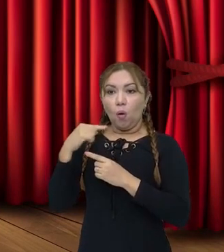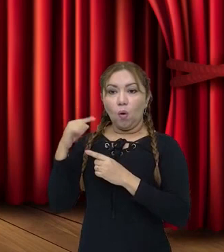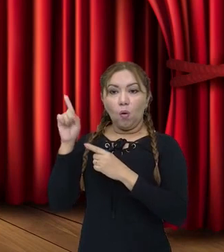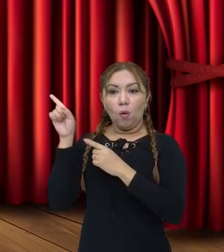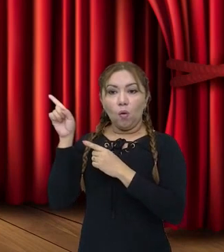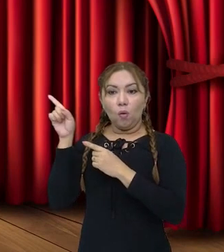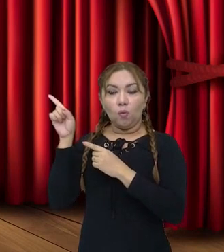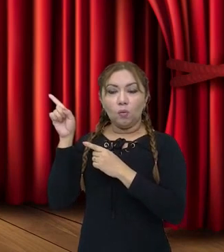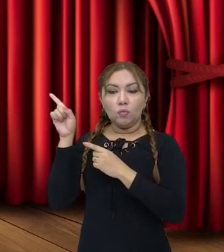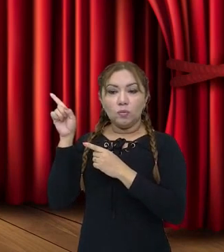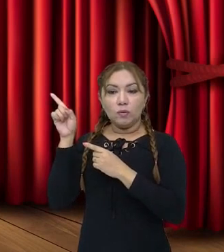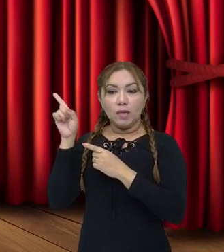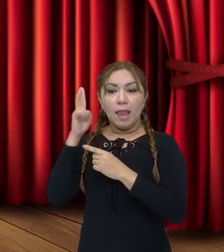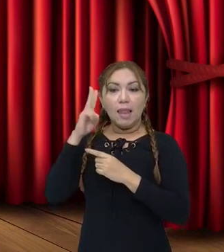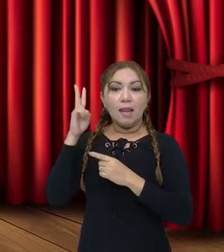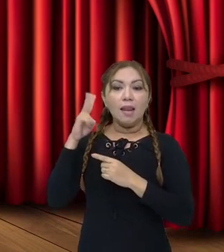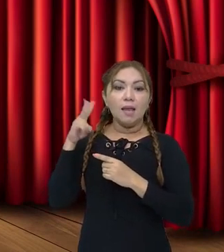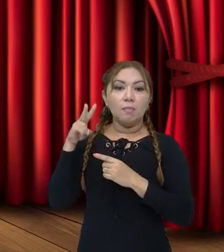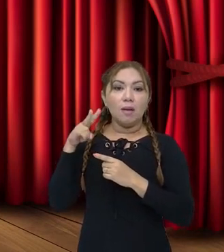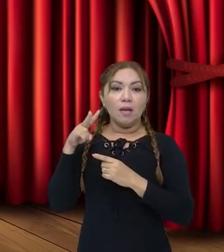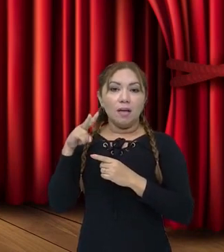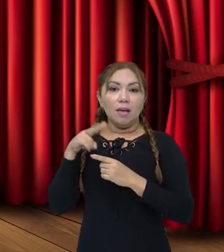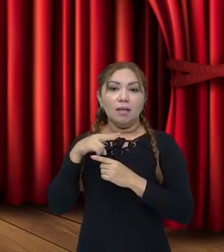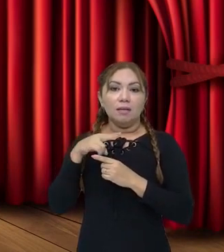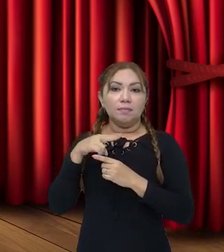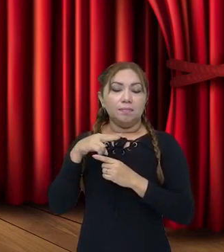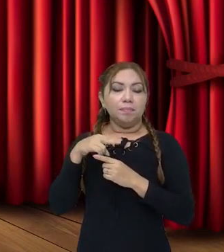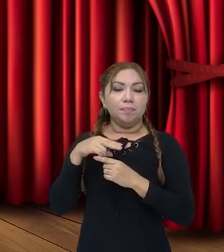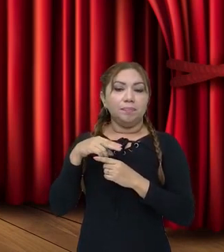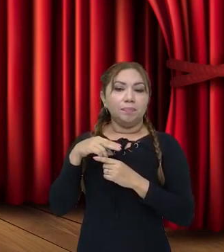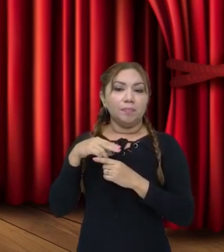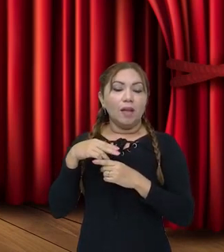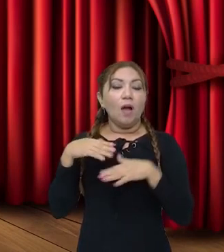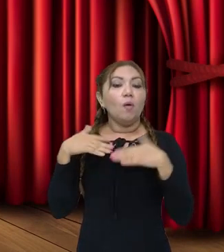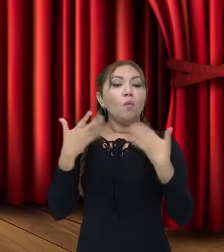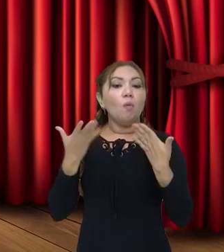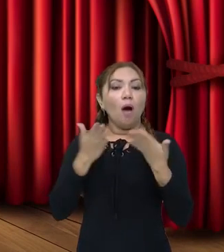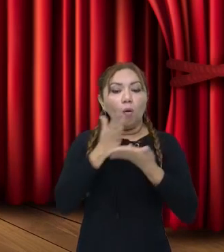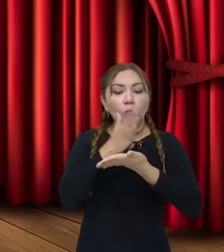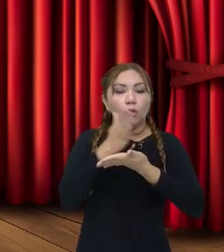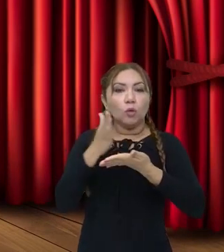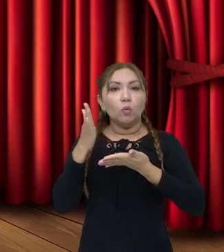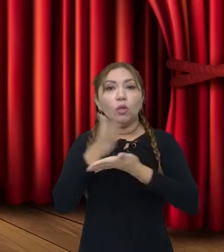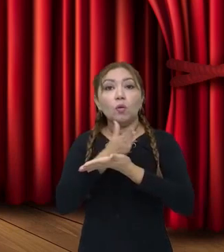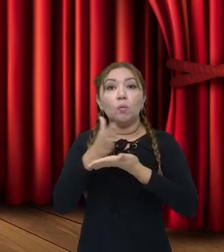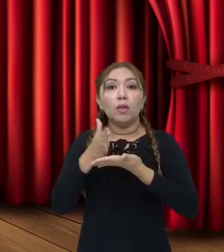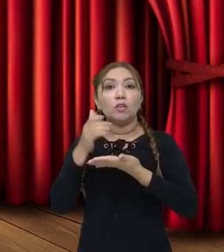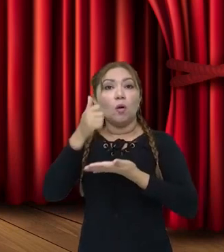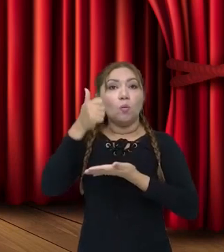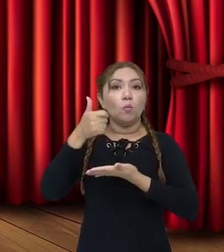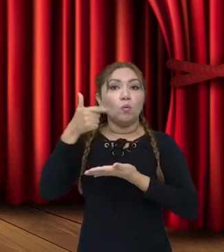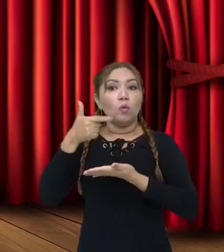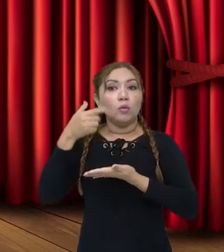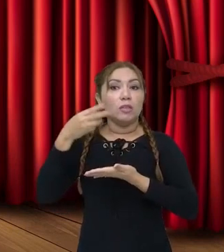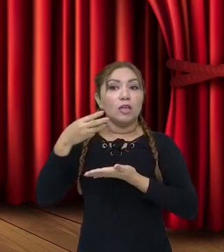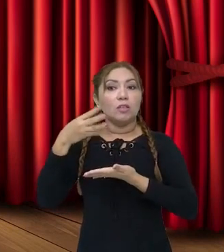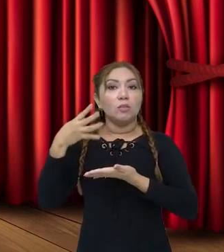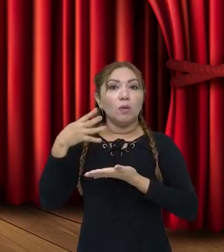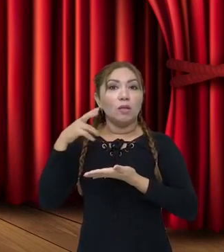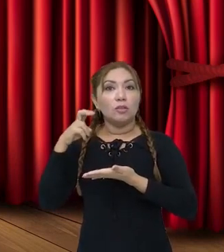olha. Lembram da historinha? Qual é a ordem que nós estamos vindo aqui, crianças? Já